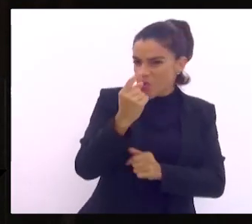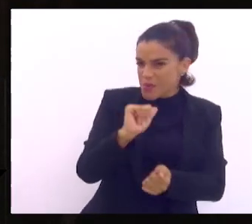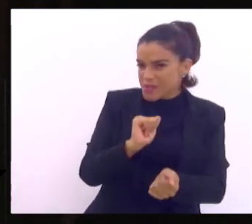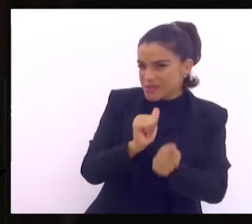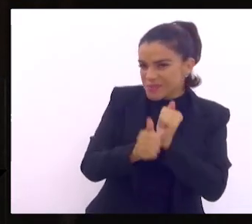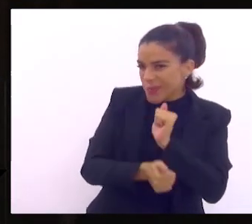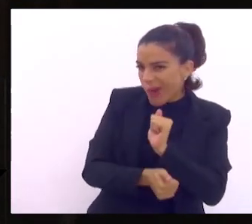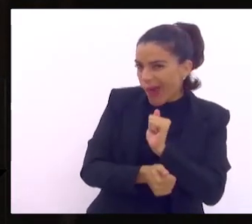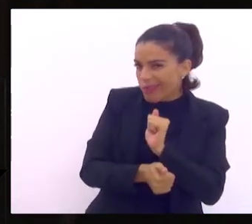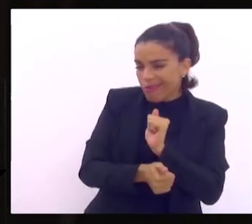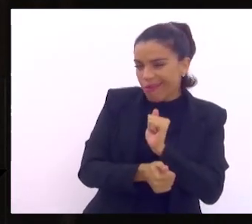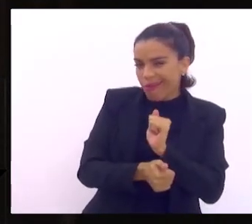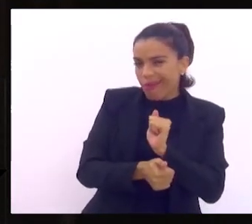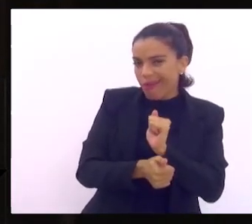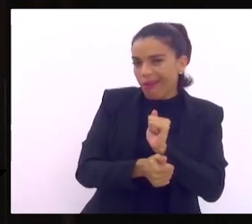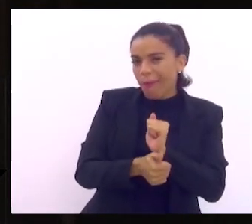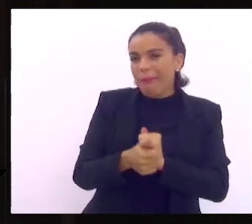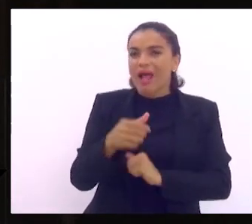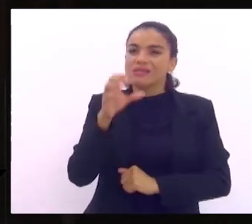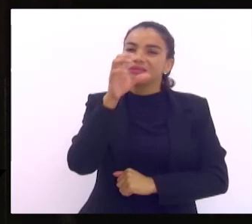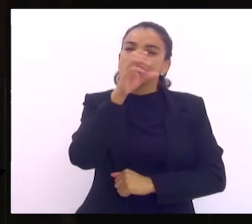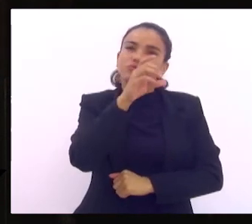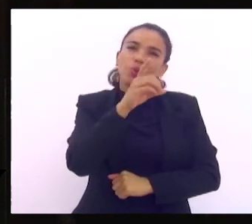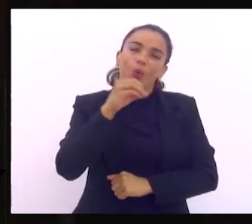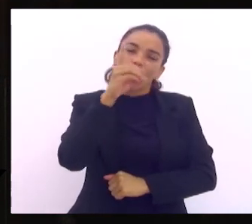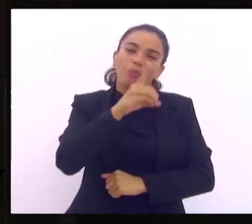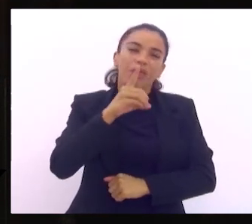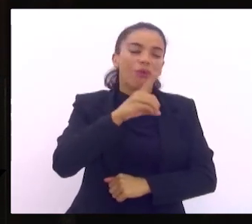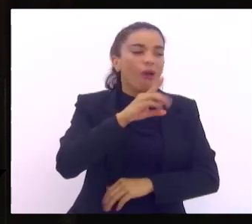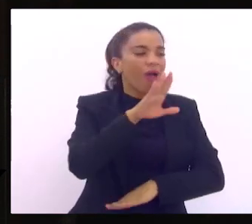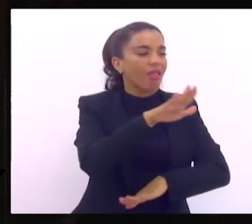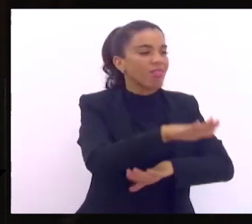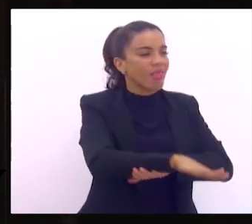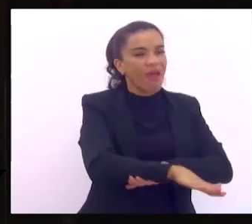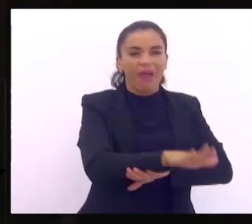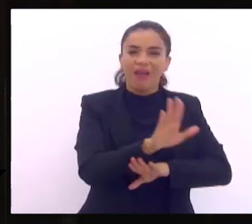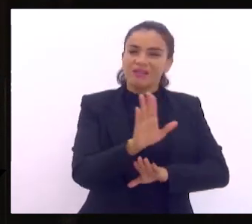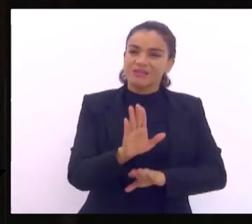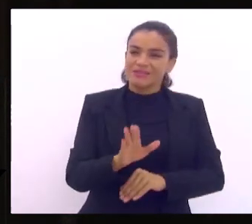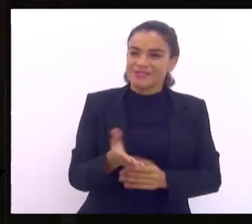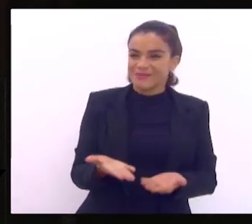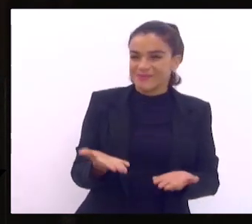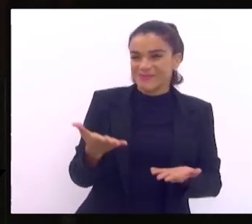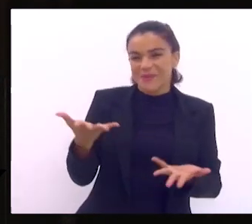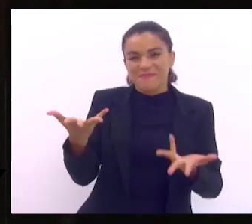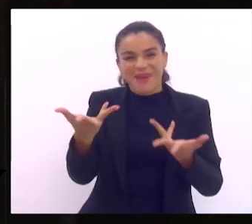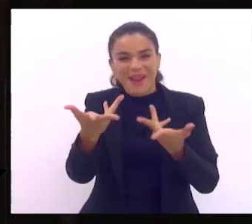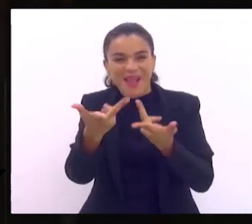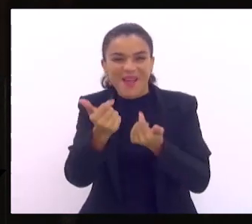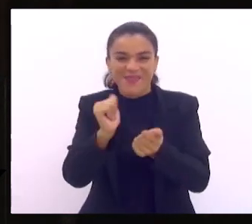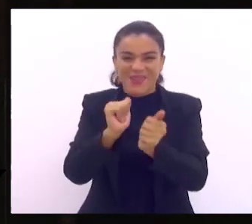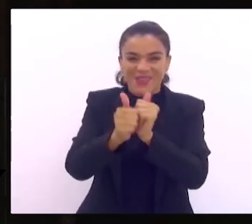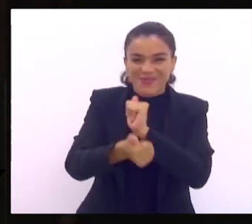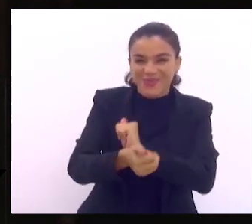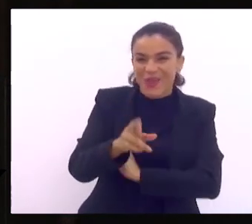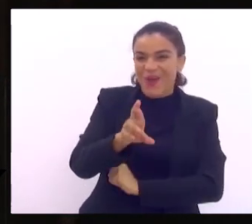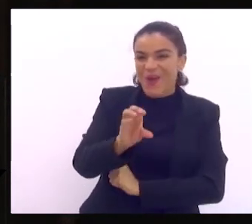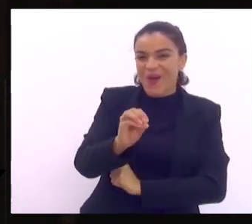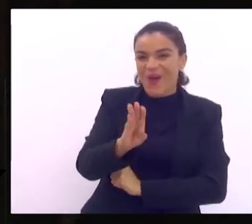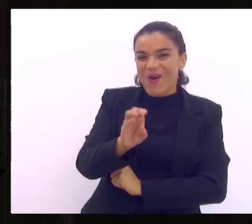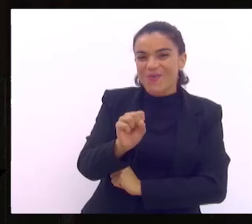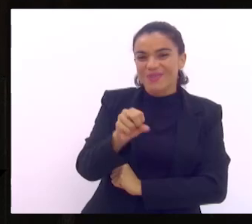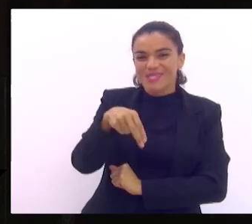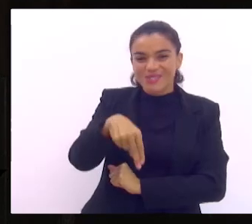esporte para passar no domingo à tarde o nosso querido, honrado, maravilhoso atleta Robson